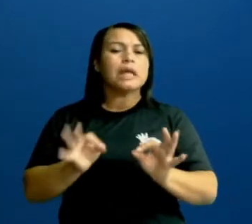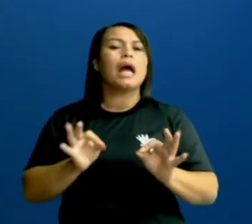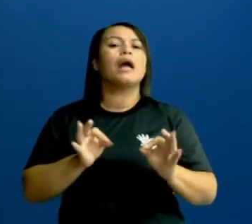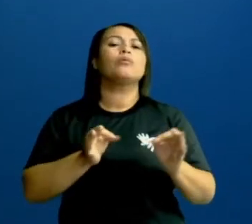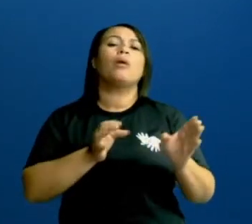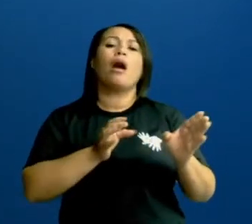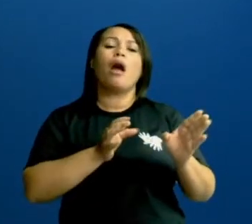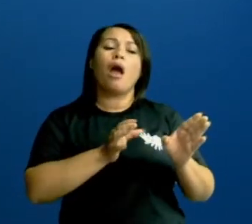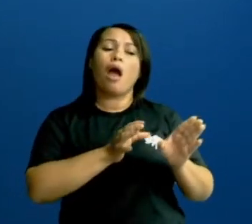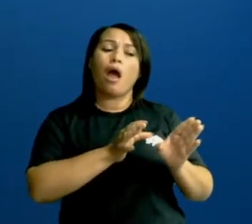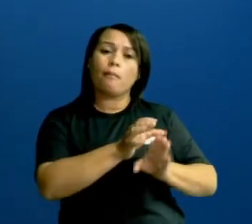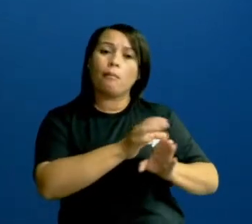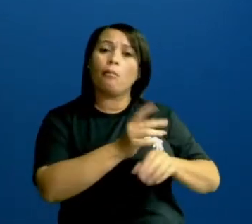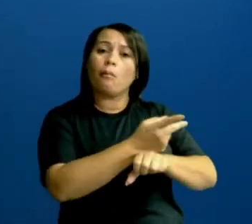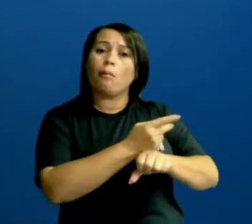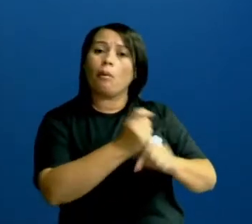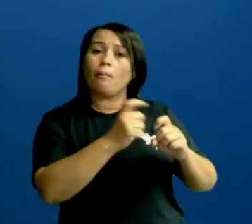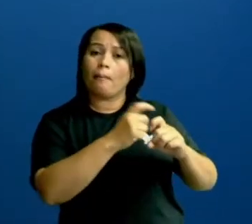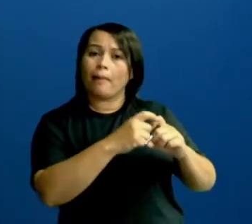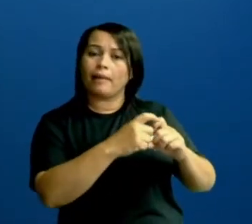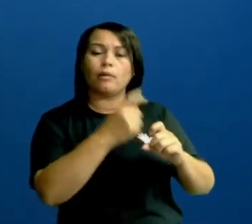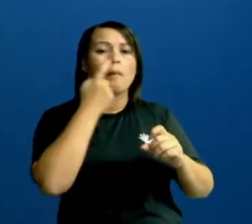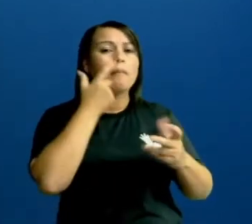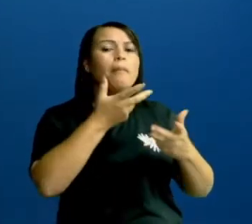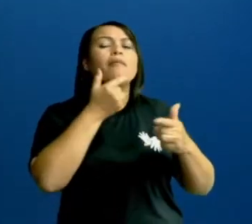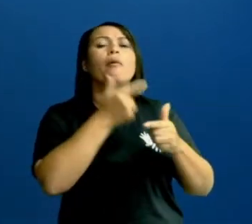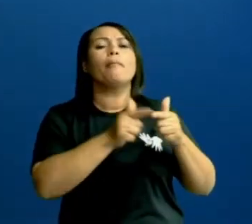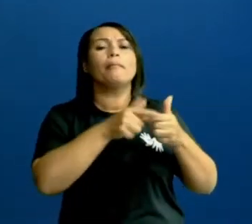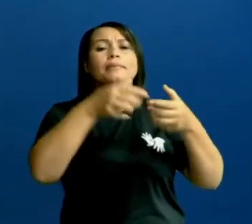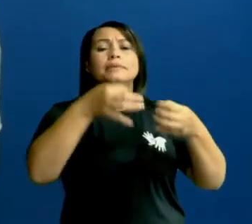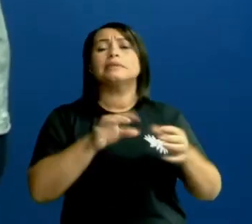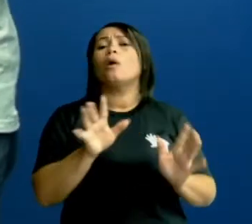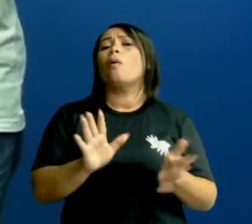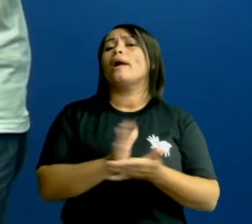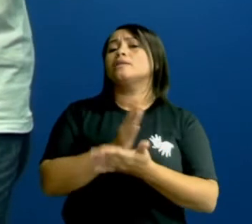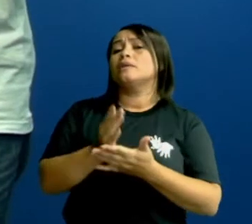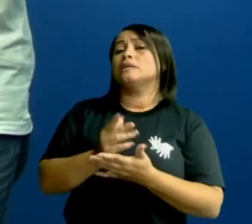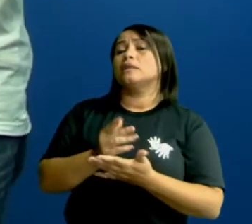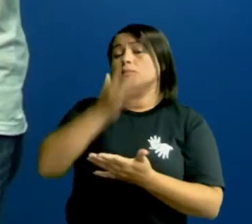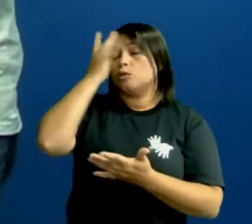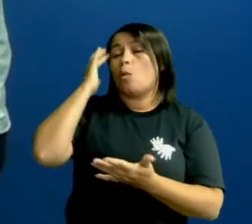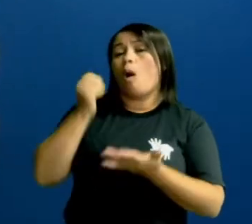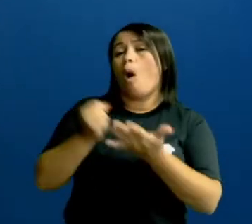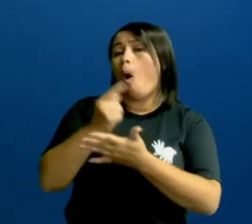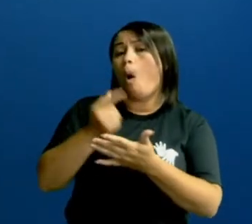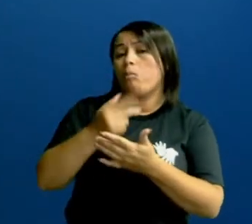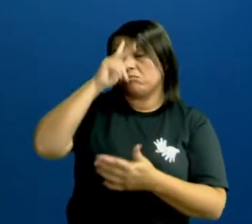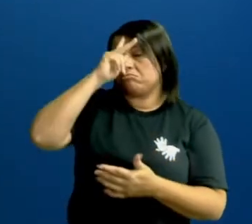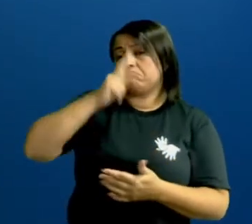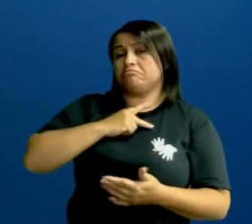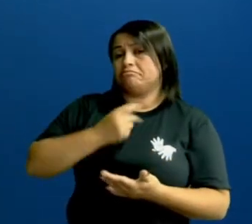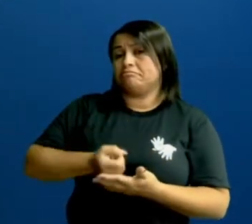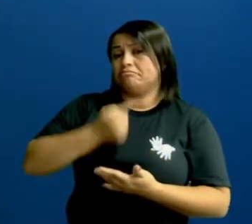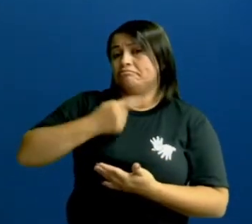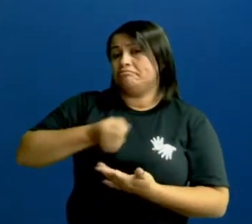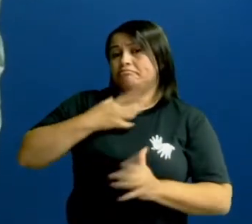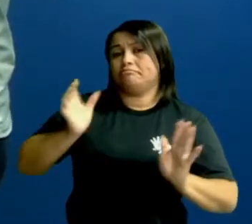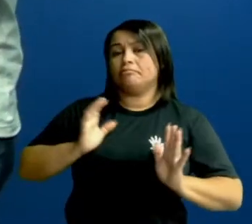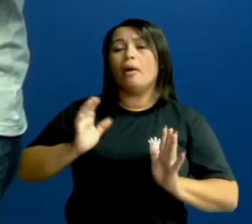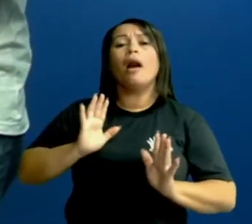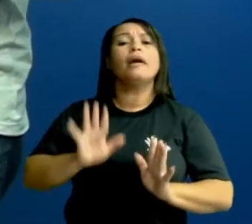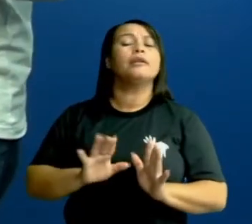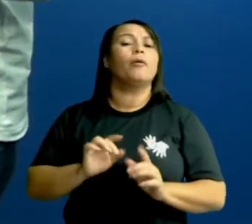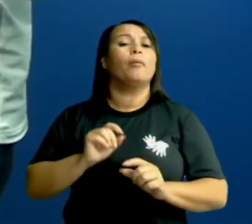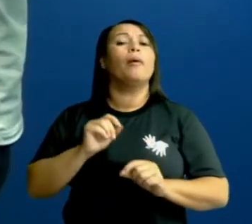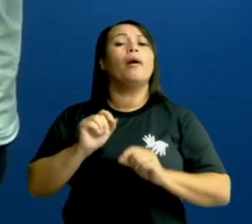para tratar aquele nosso problema. Então, apelamos para a automedicação. E nessa automedicação,